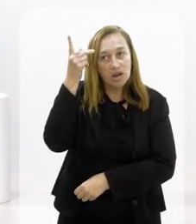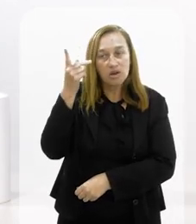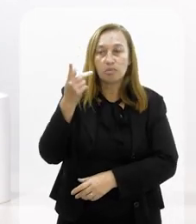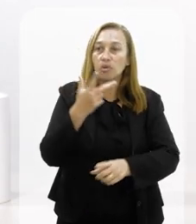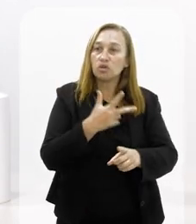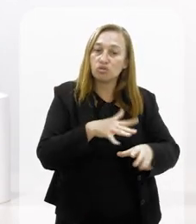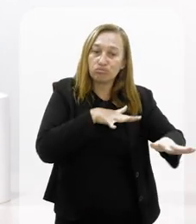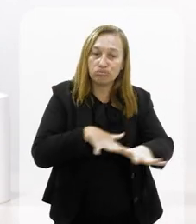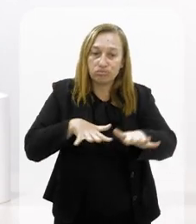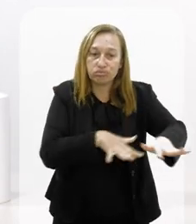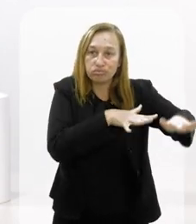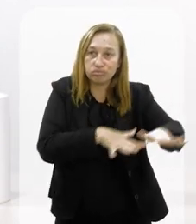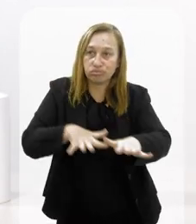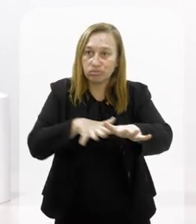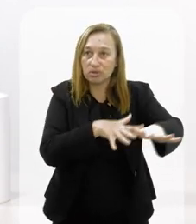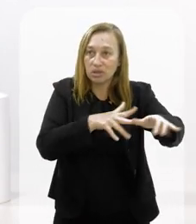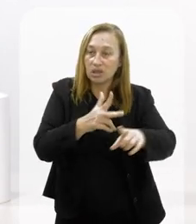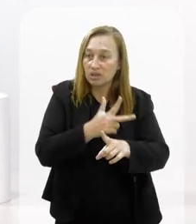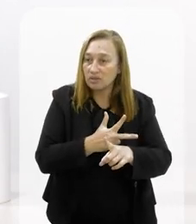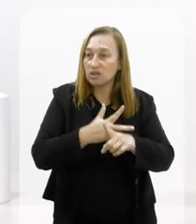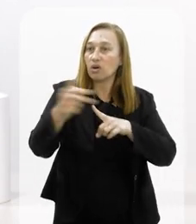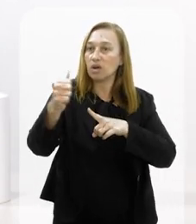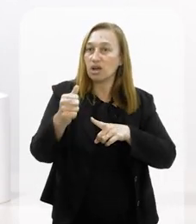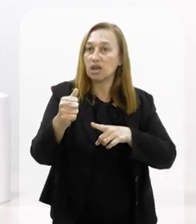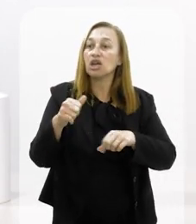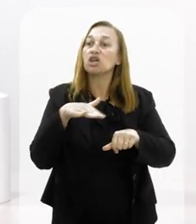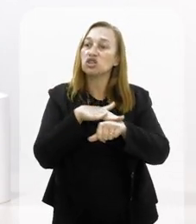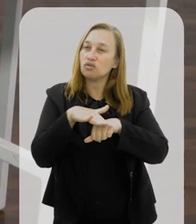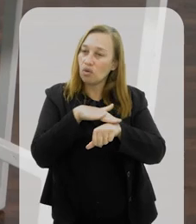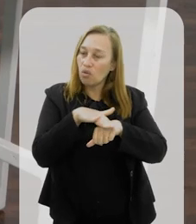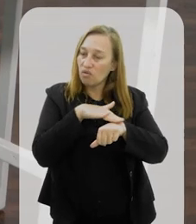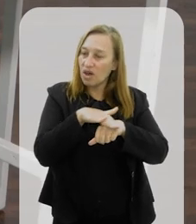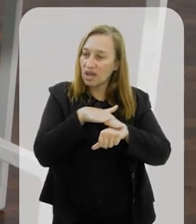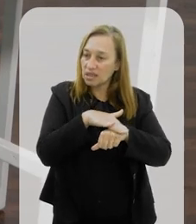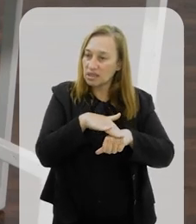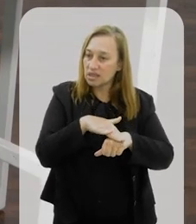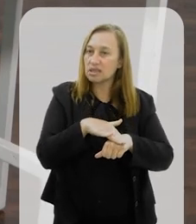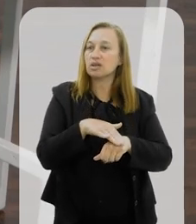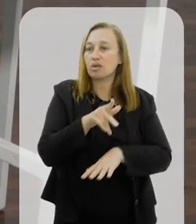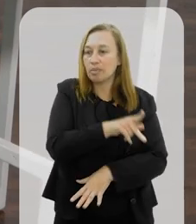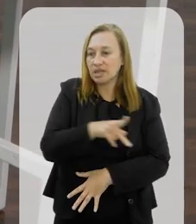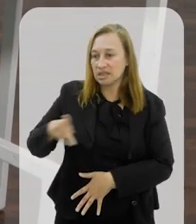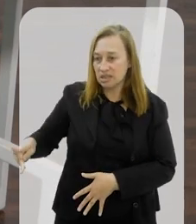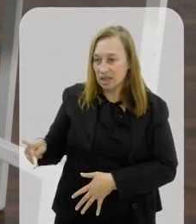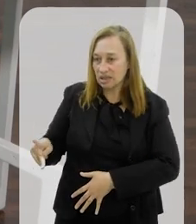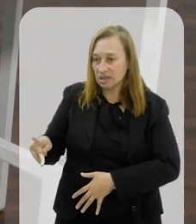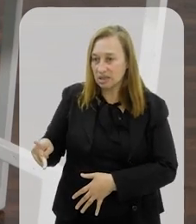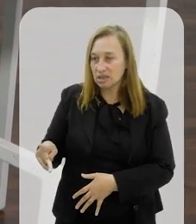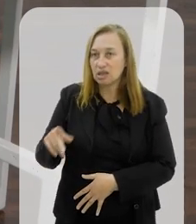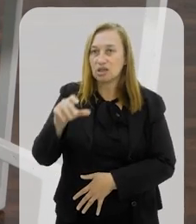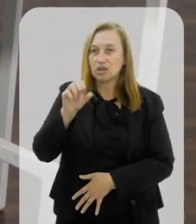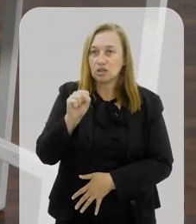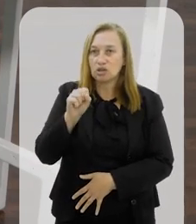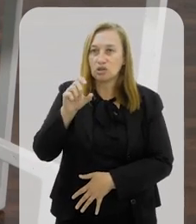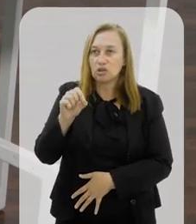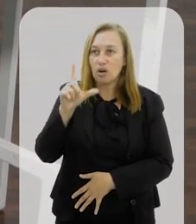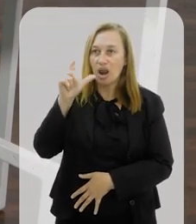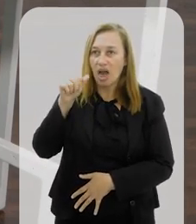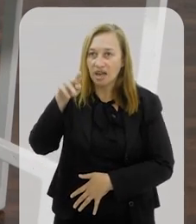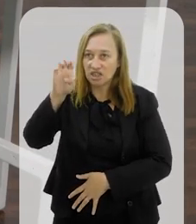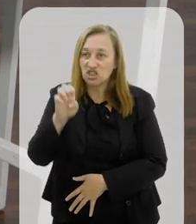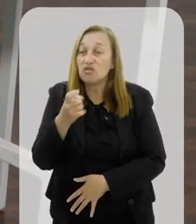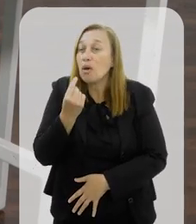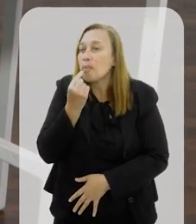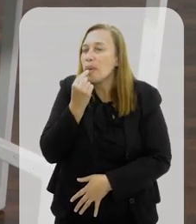desfilo das campeões e tive uma conversa com a presidente Solange então foi bem pertinho né Foi bem pertinho foram fortes emoções em poucos dias alí né você já